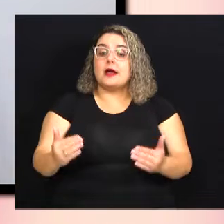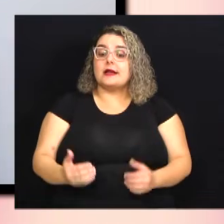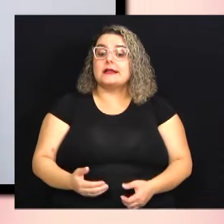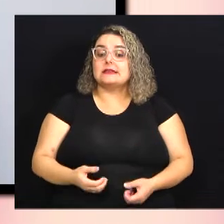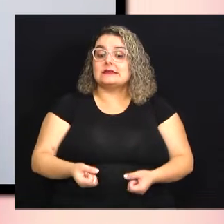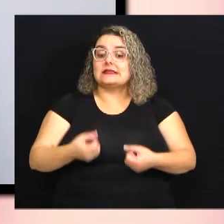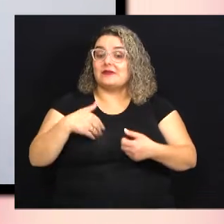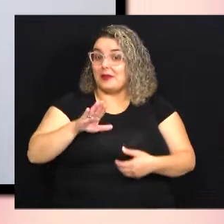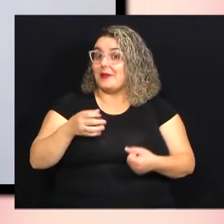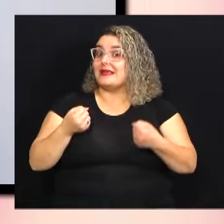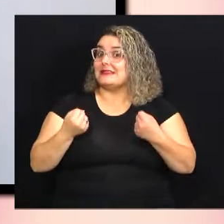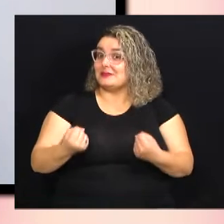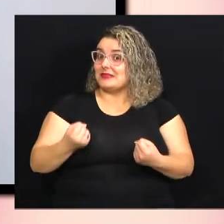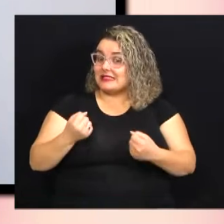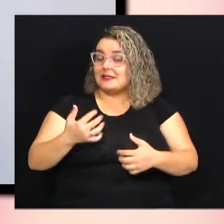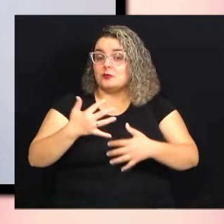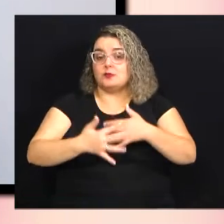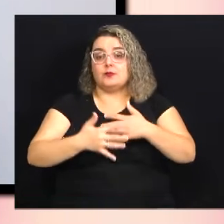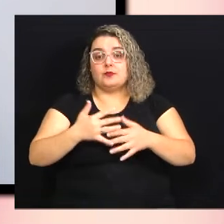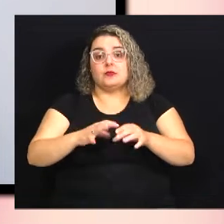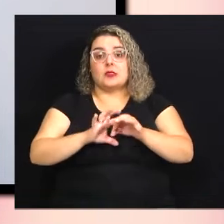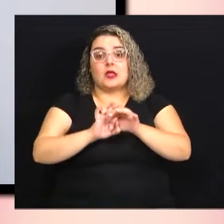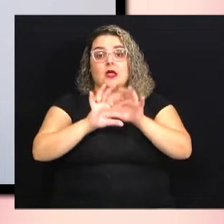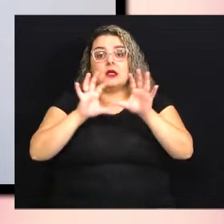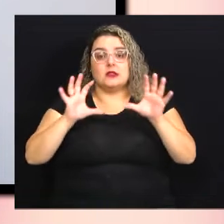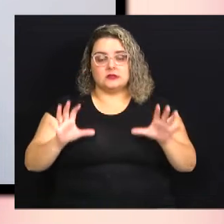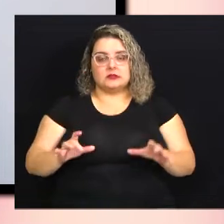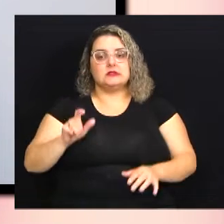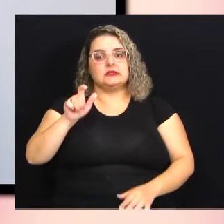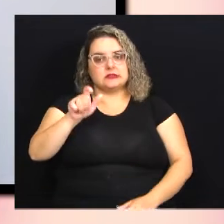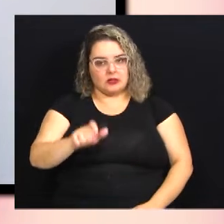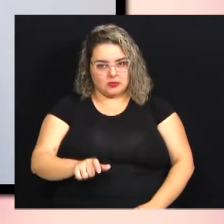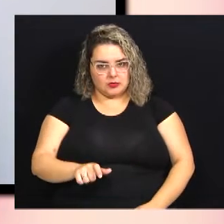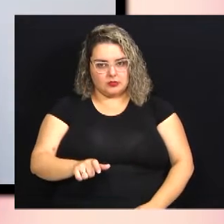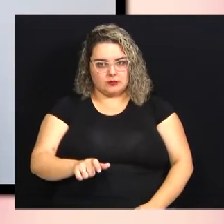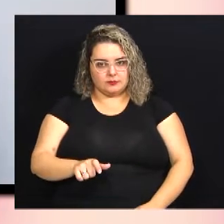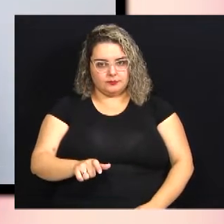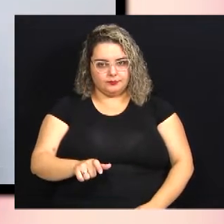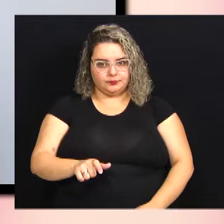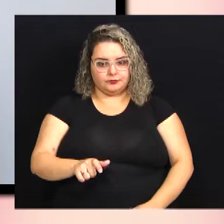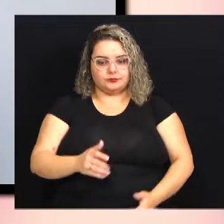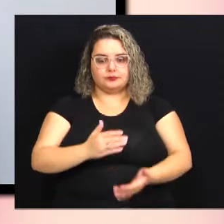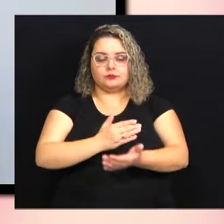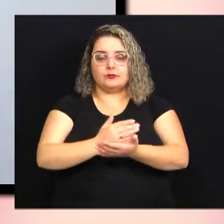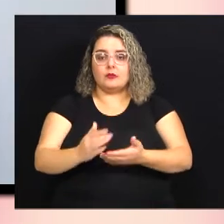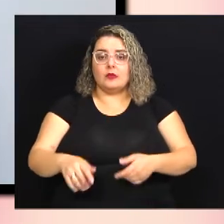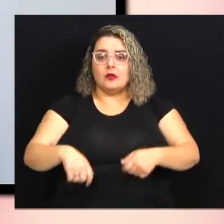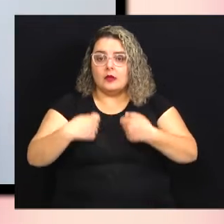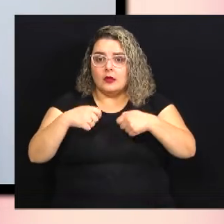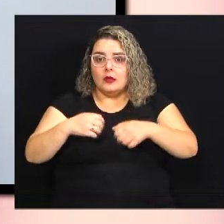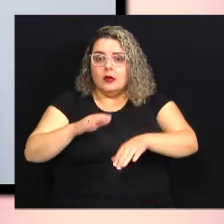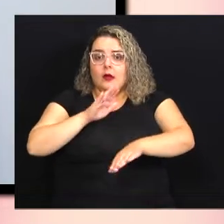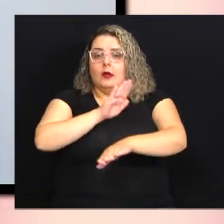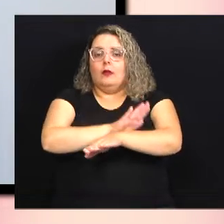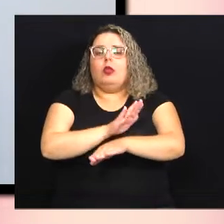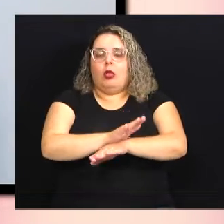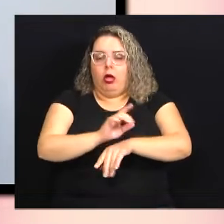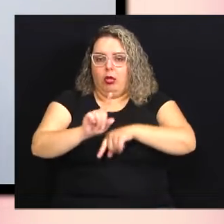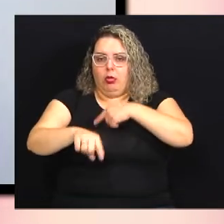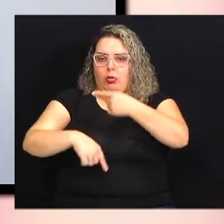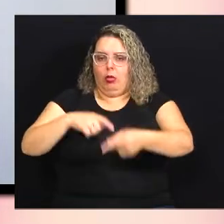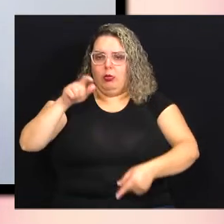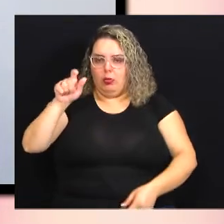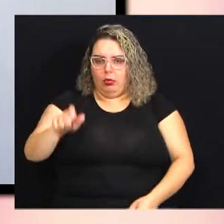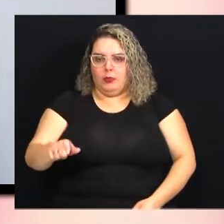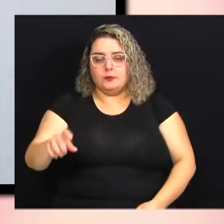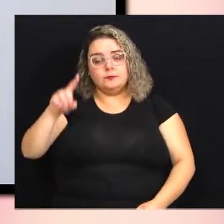que compromete a independência daquele indivíduo, que ele começa a precisar de ajuda de outra pessoa no seu